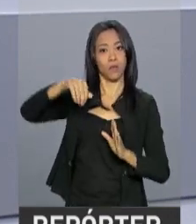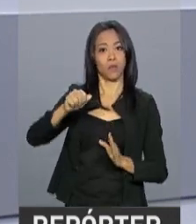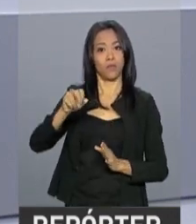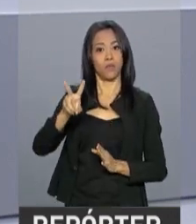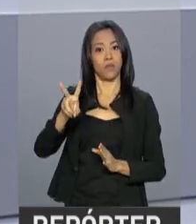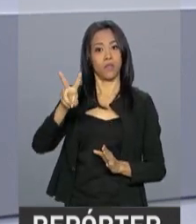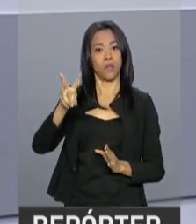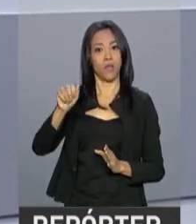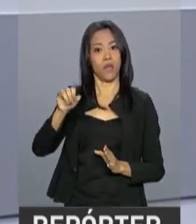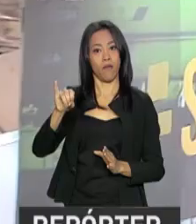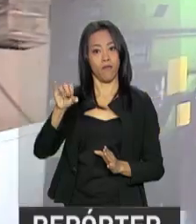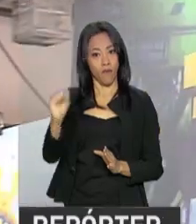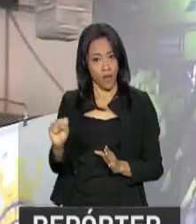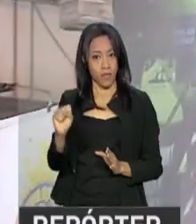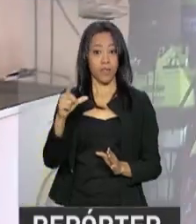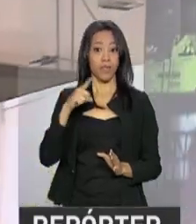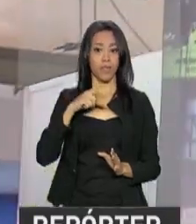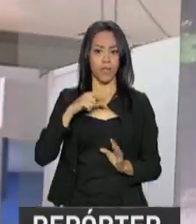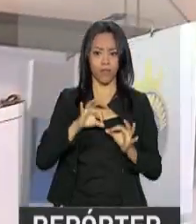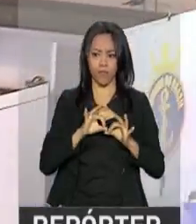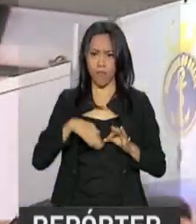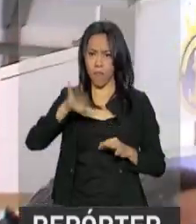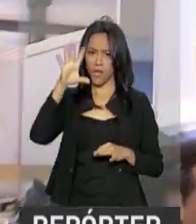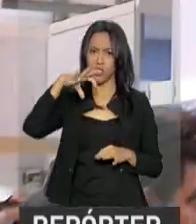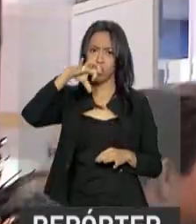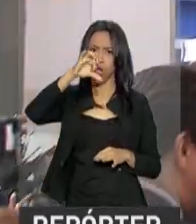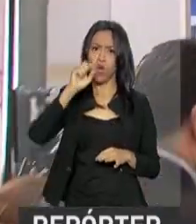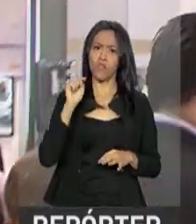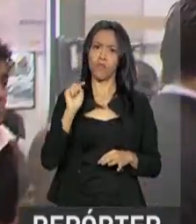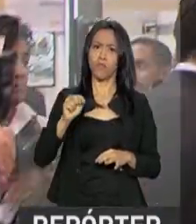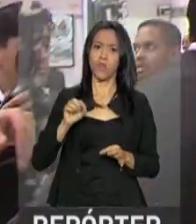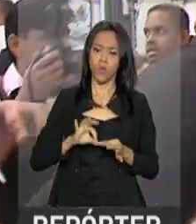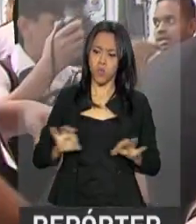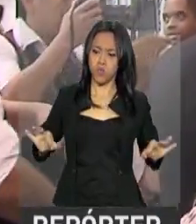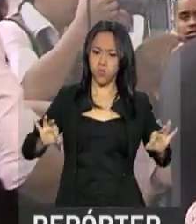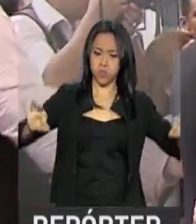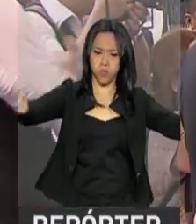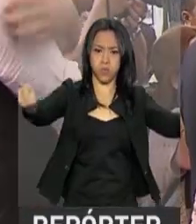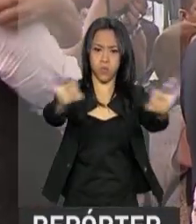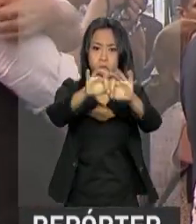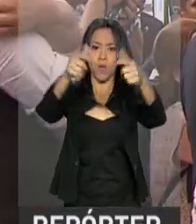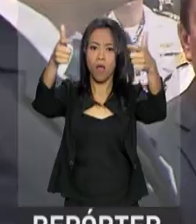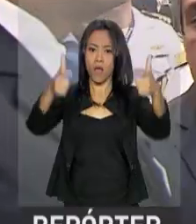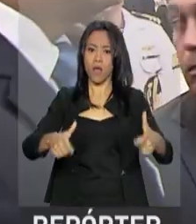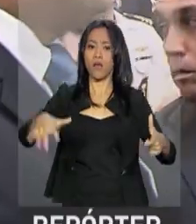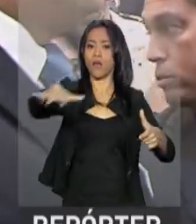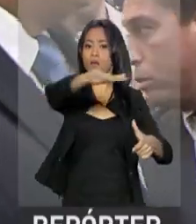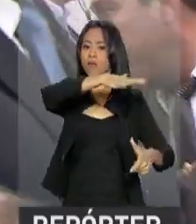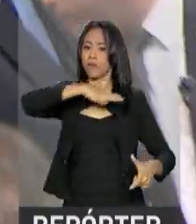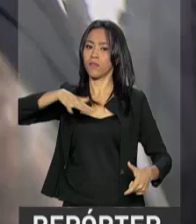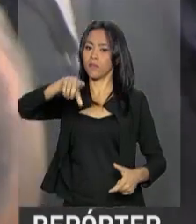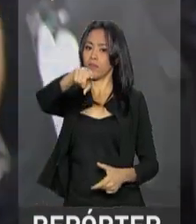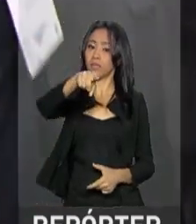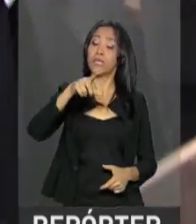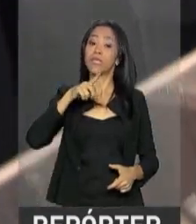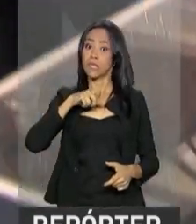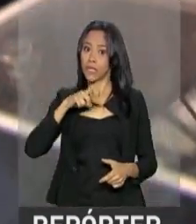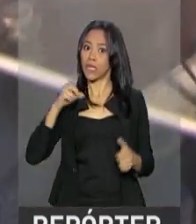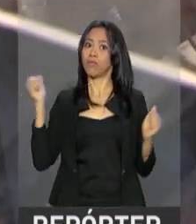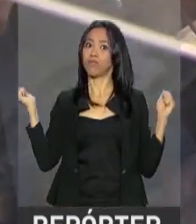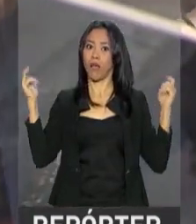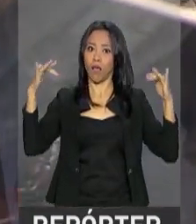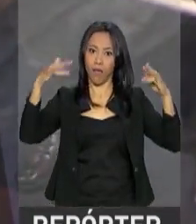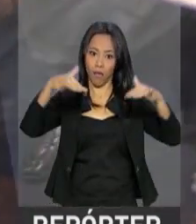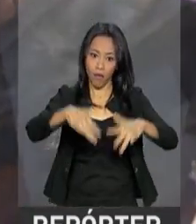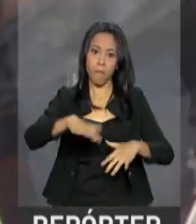em um espaço de mais de nove mil metros quadrados a feira está localizada no píer mauá e tem expectativa de receber mais